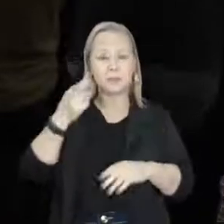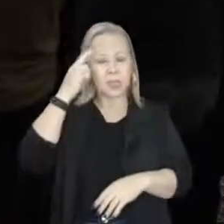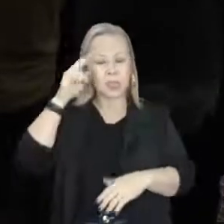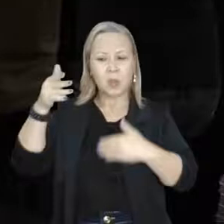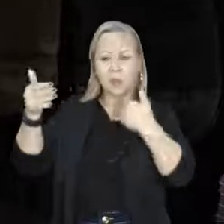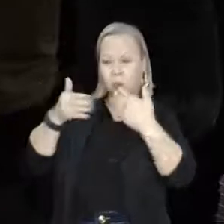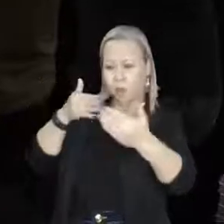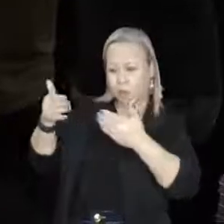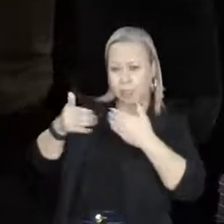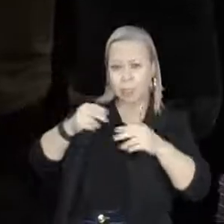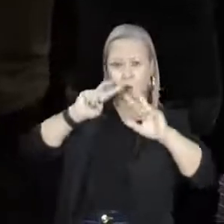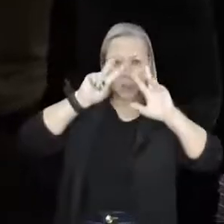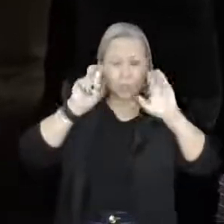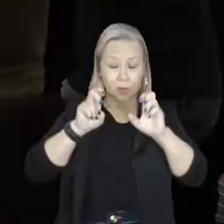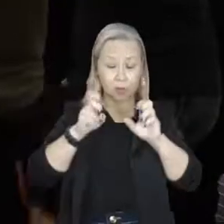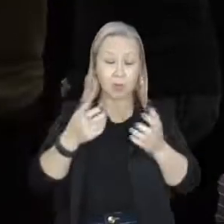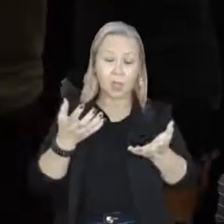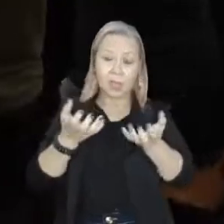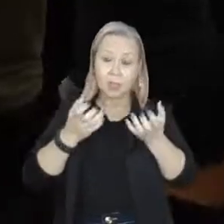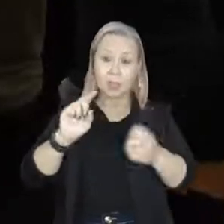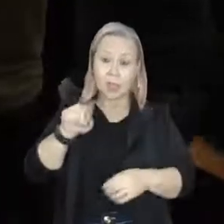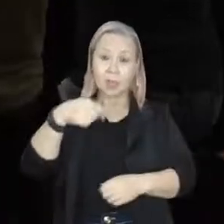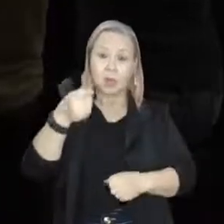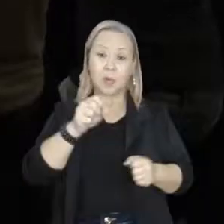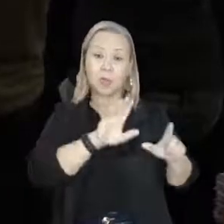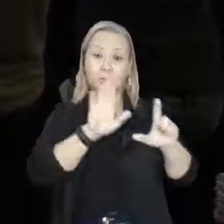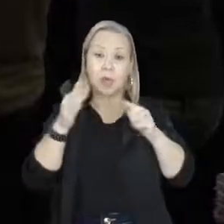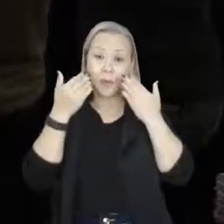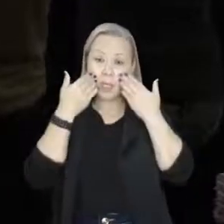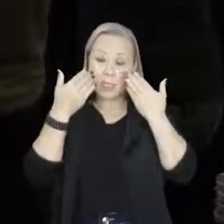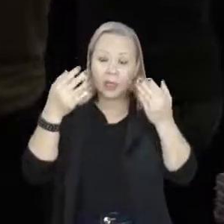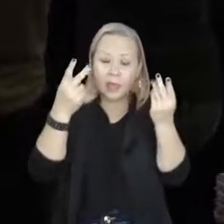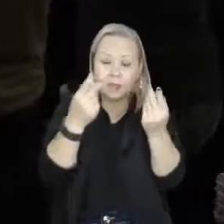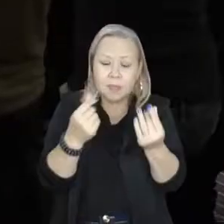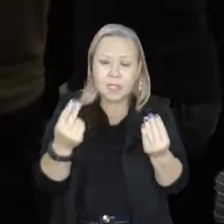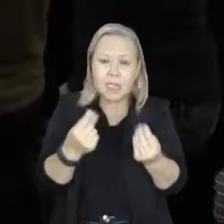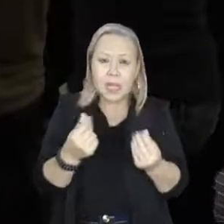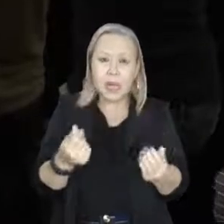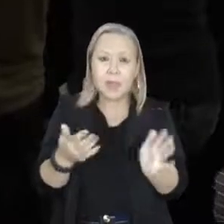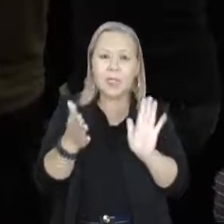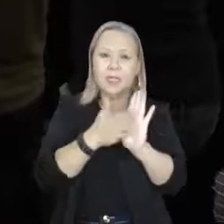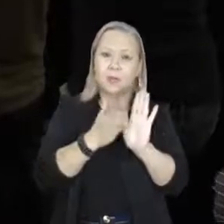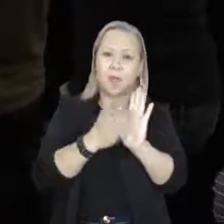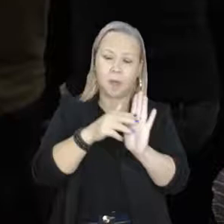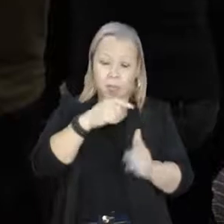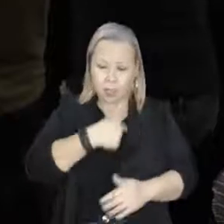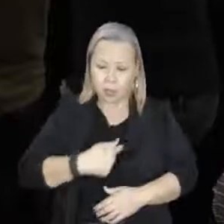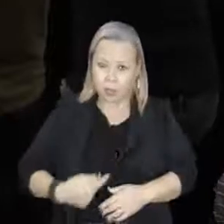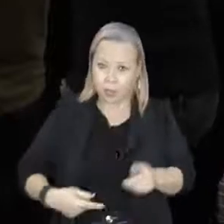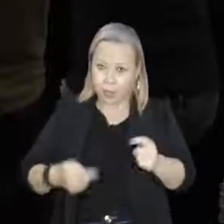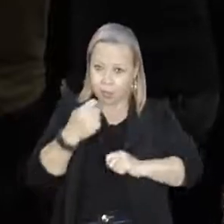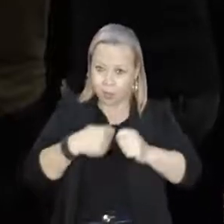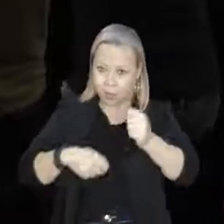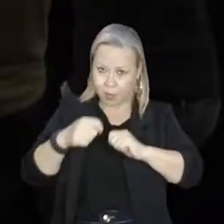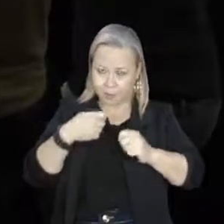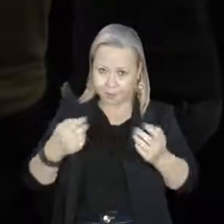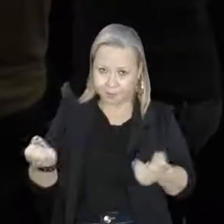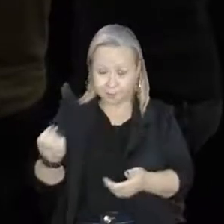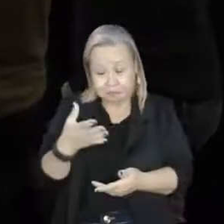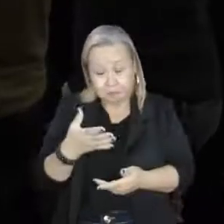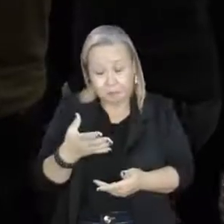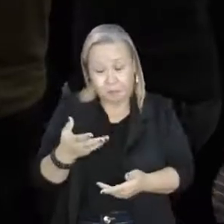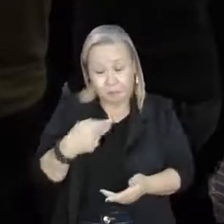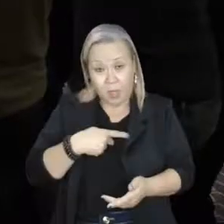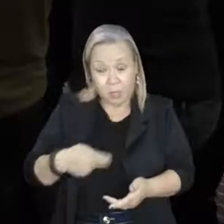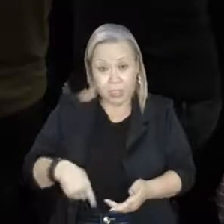senhor pretende, nas próximas semanas, apresentar mais detalhamento das propostas econômicas em caso de um novo governo. E aproveito também para